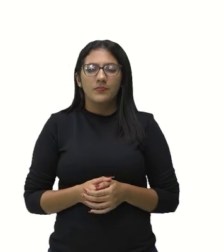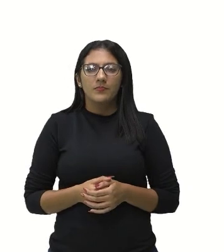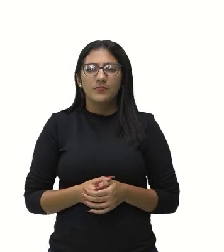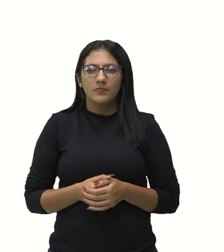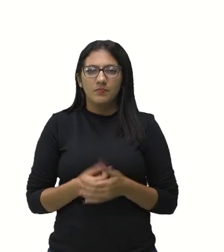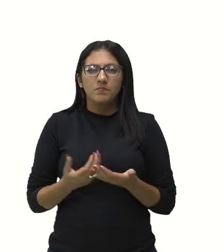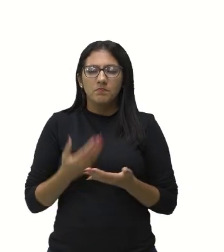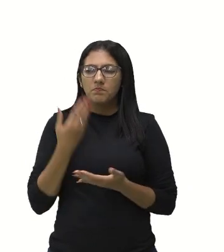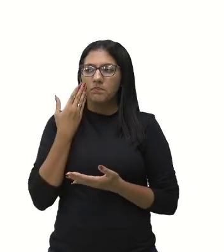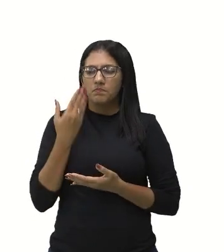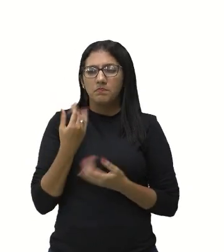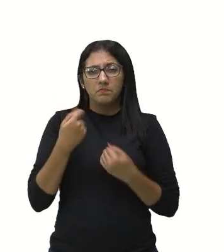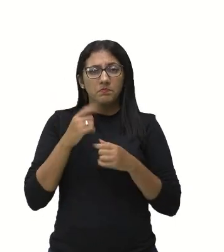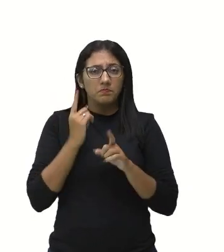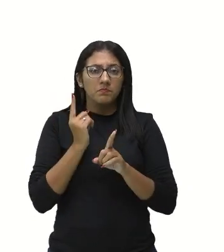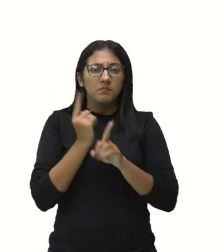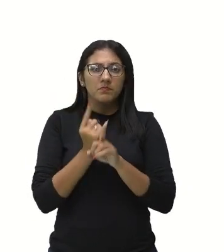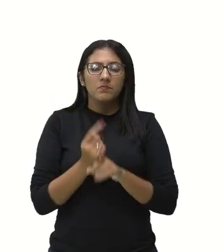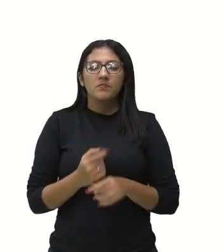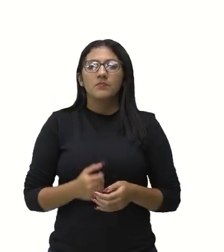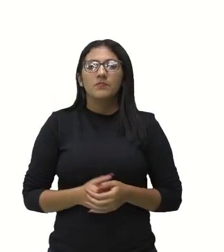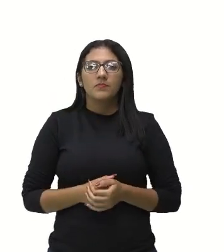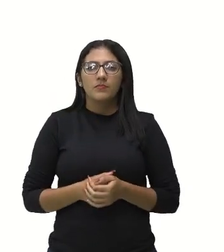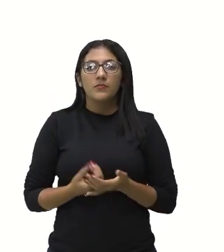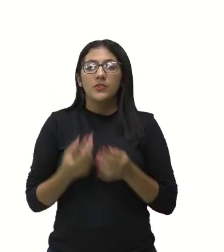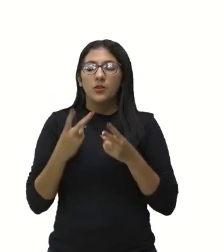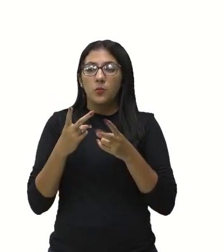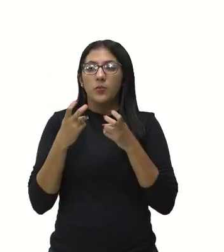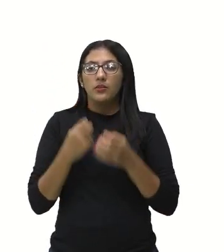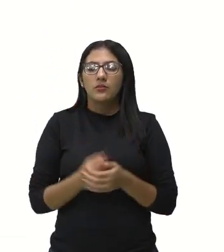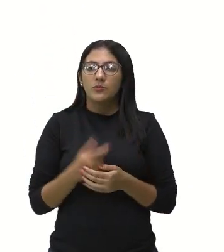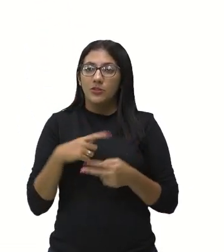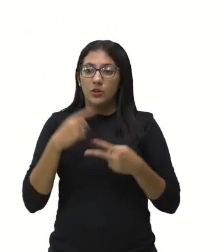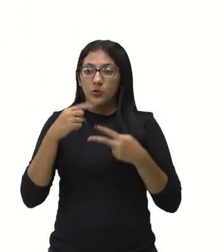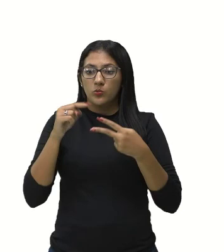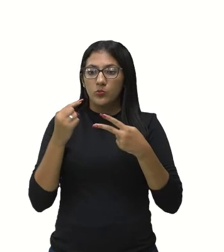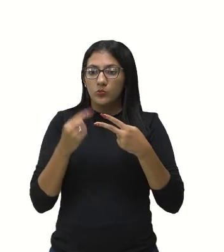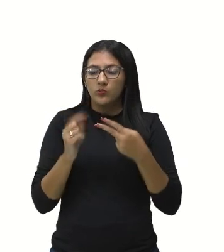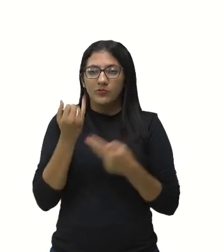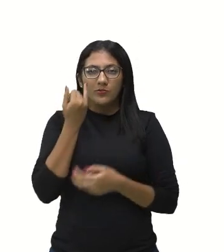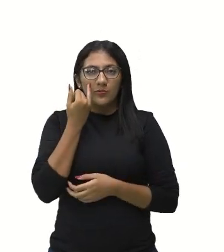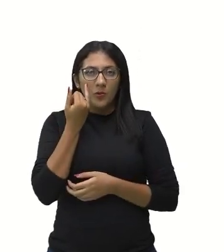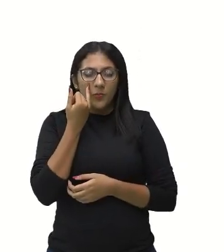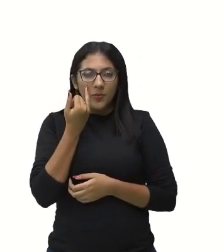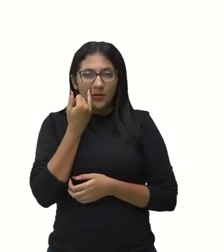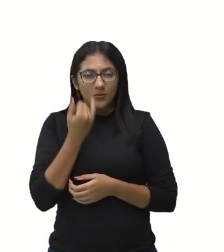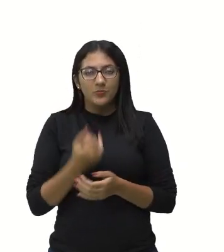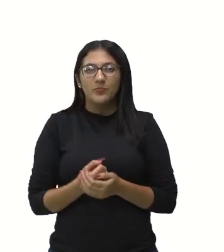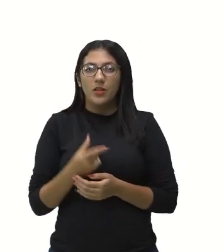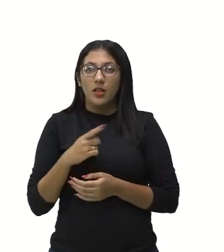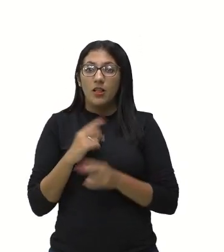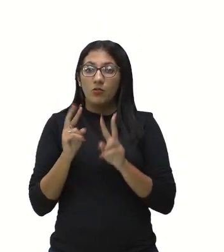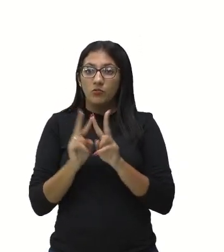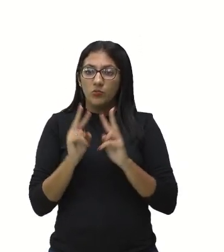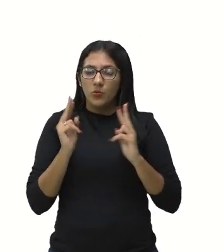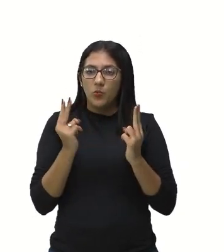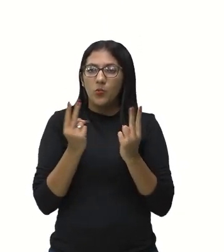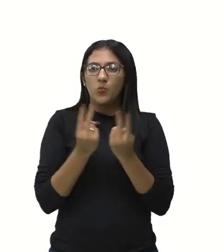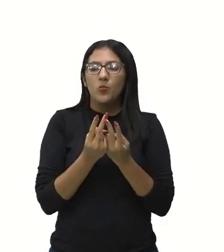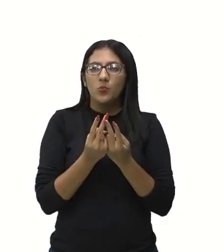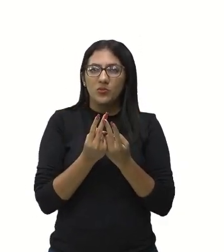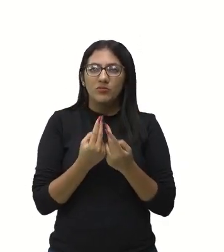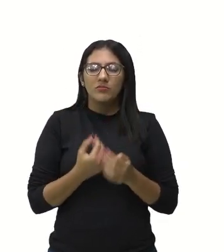Qual é a altura desse cilindro, né? Então veja, eu tenho duas informações, que é o volume, e